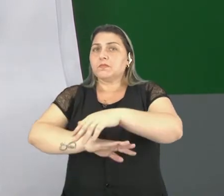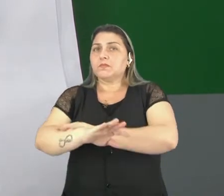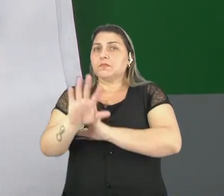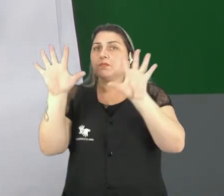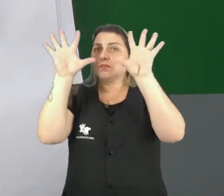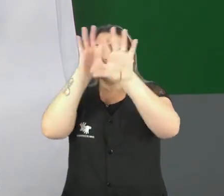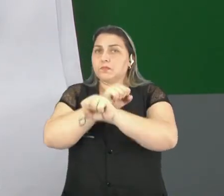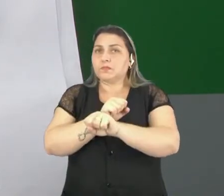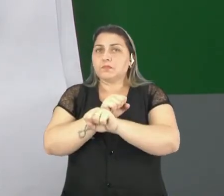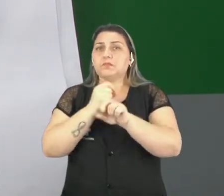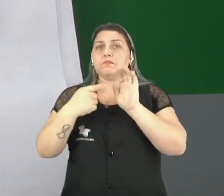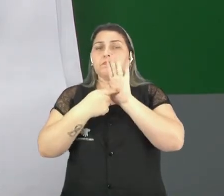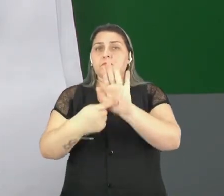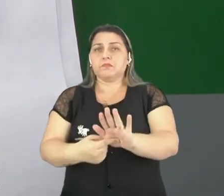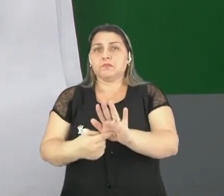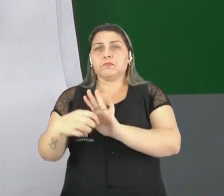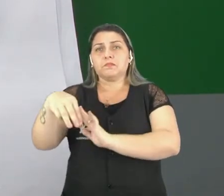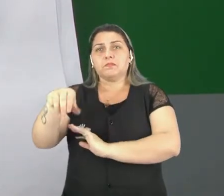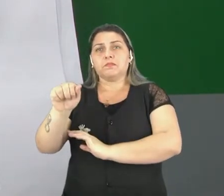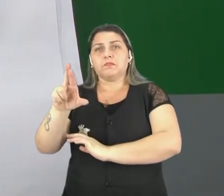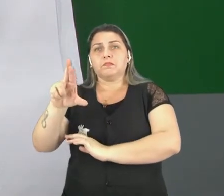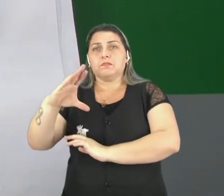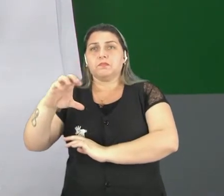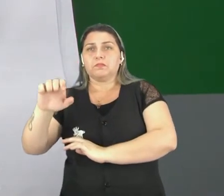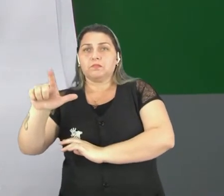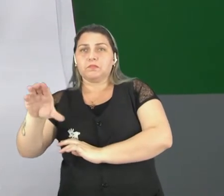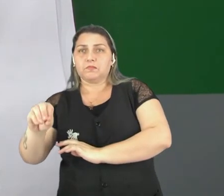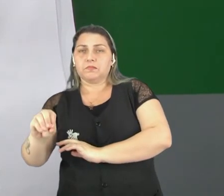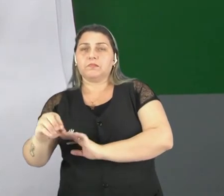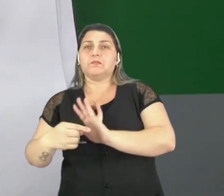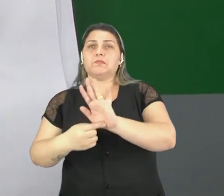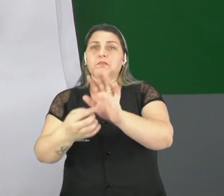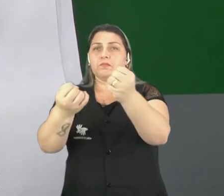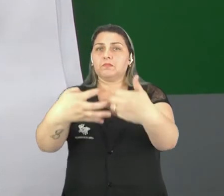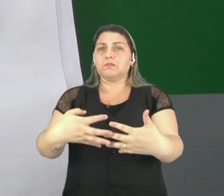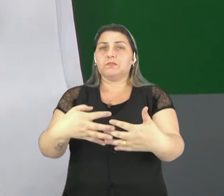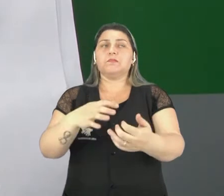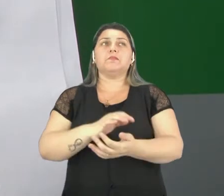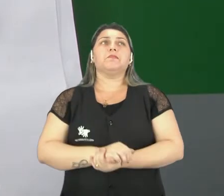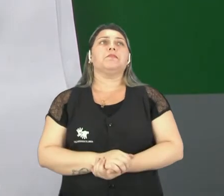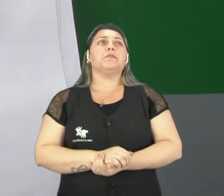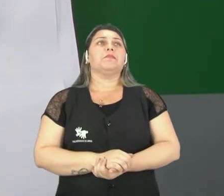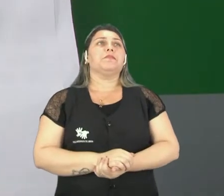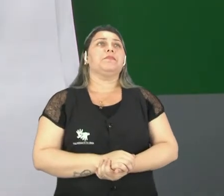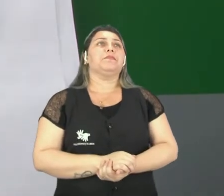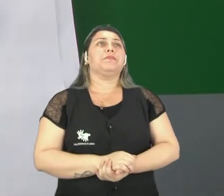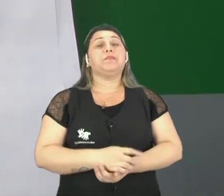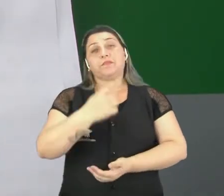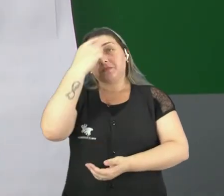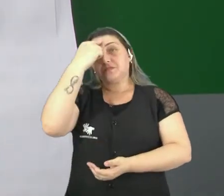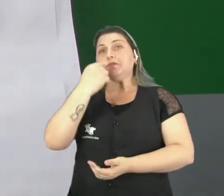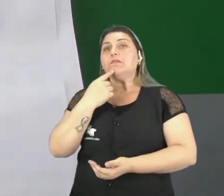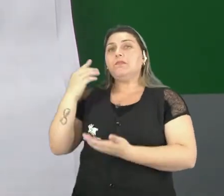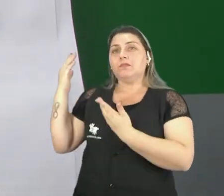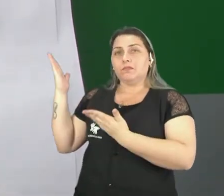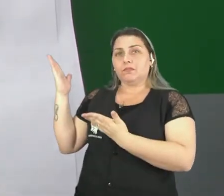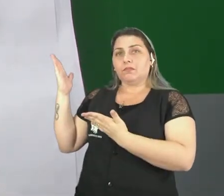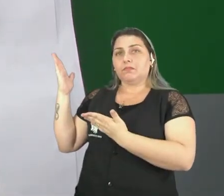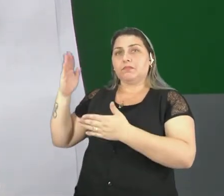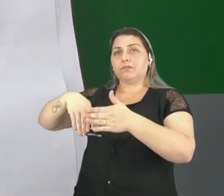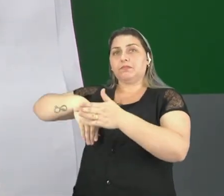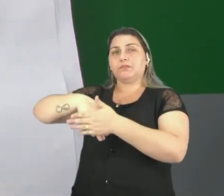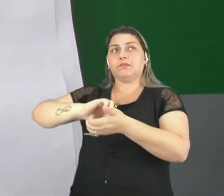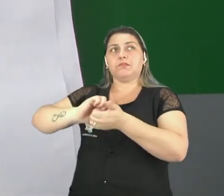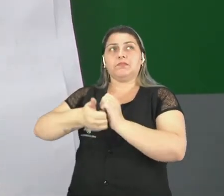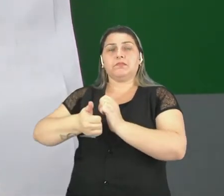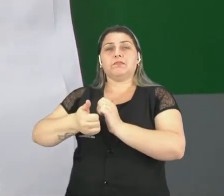são abordados, também por Marcelo Carvalho. Carvalho aqui. ok? Aí tem uma imagem aqui do jogador, que é o